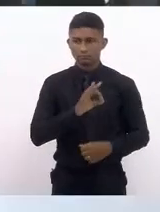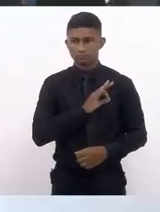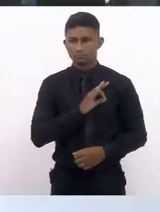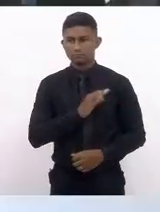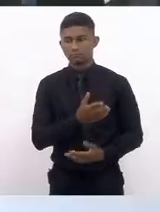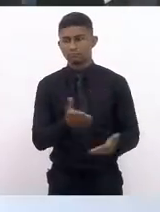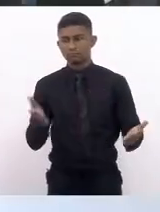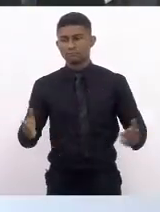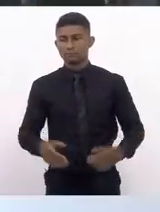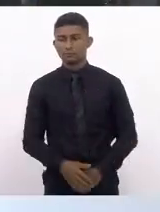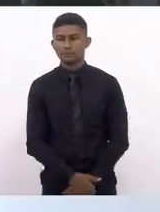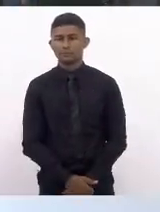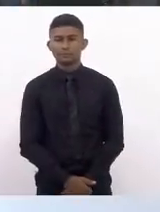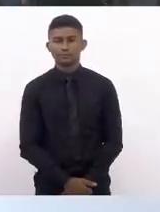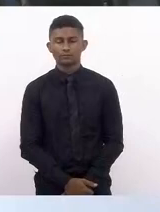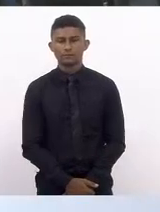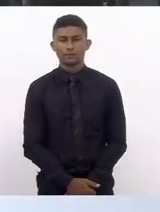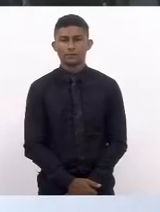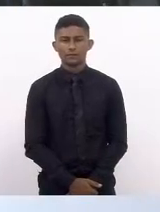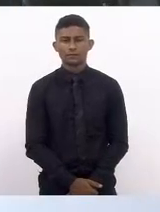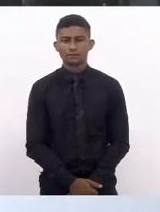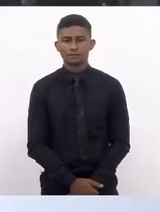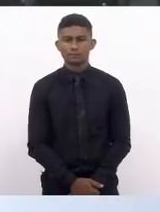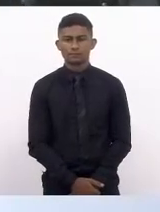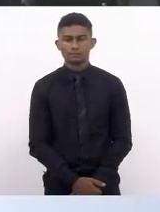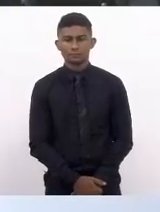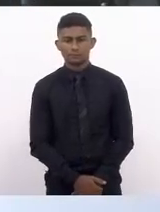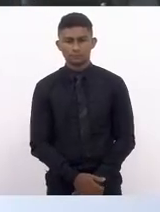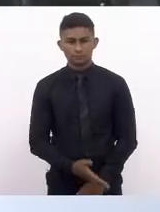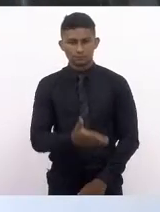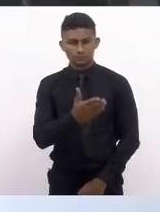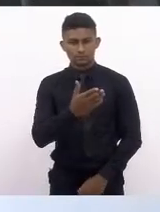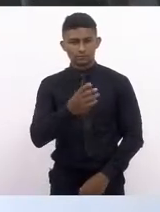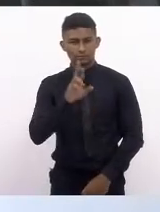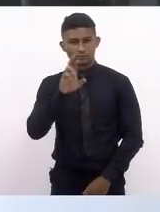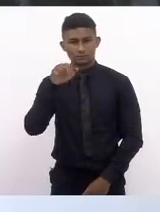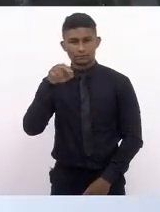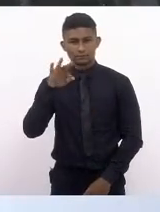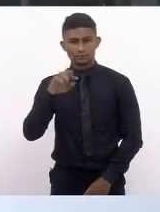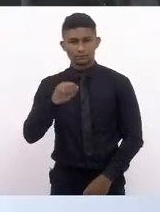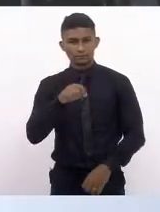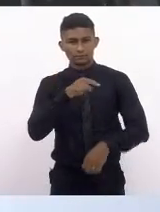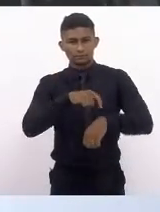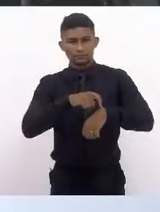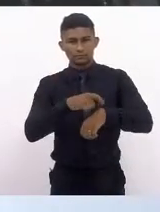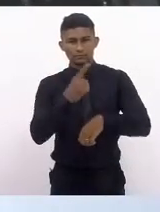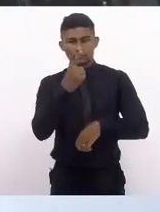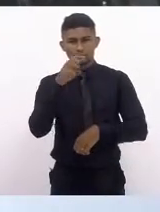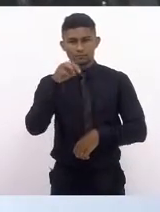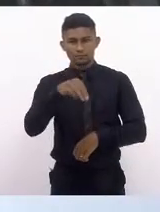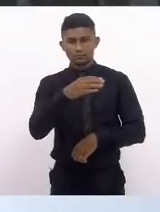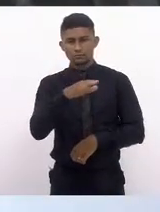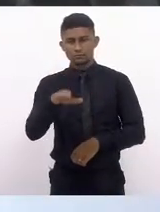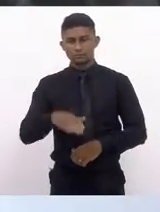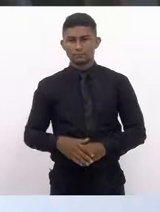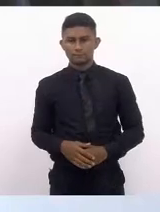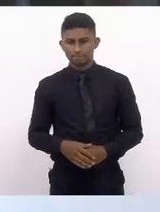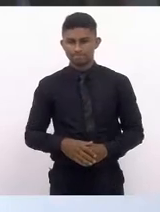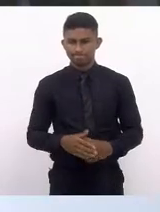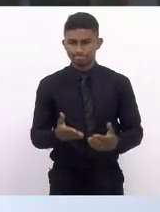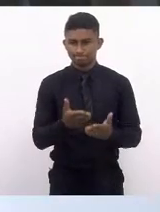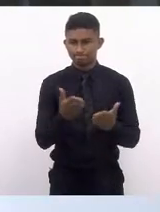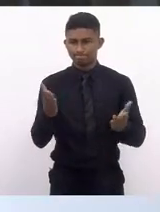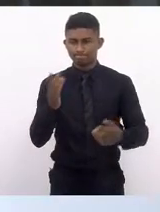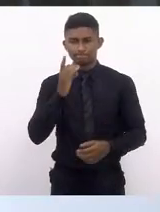militar por gentileza um minuto e meio por favor pois não senhor presidente senhoras deputadas